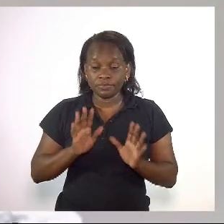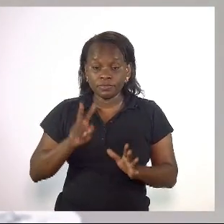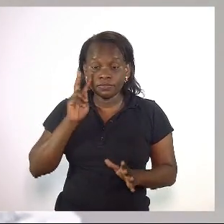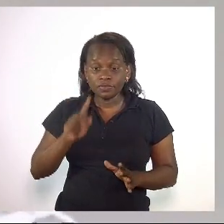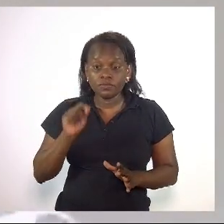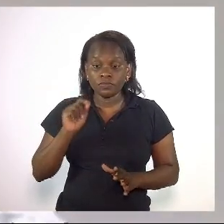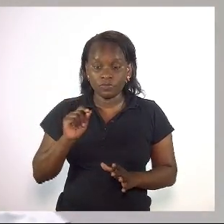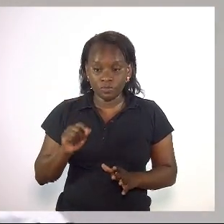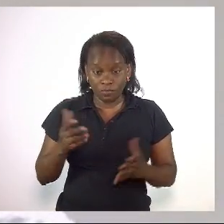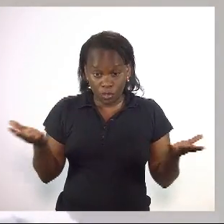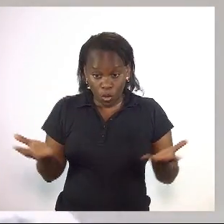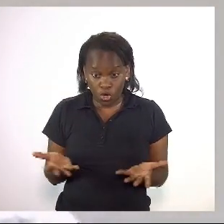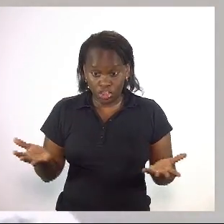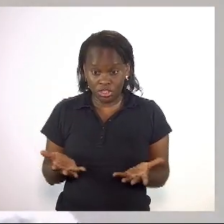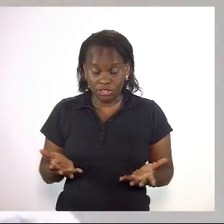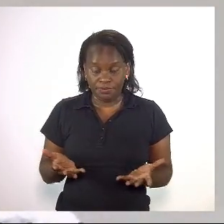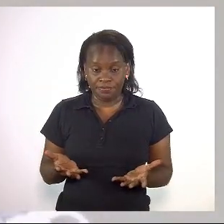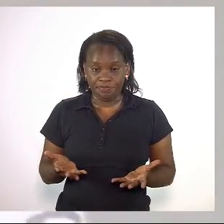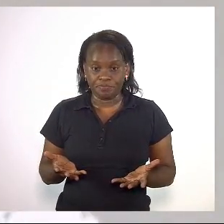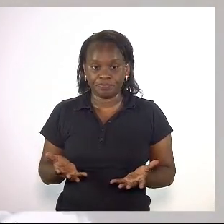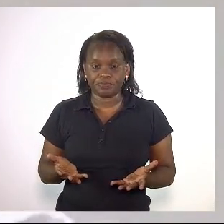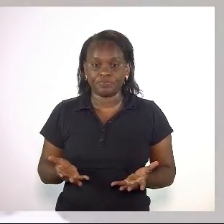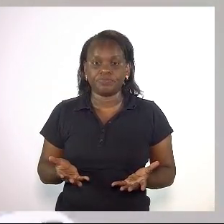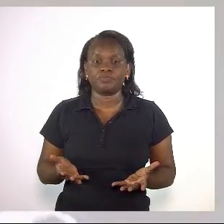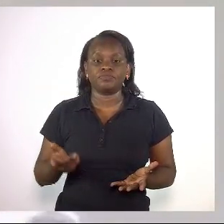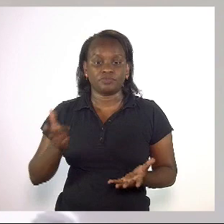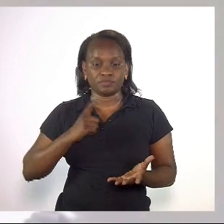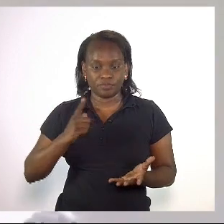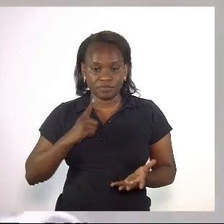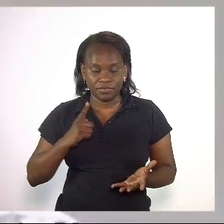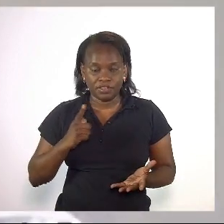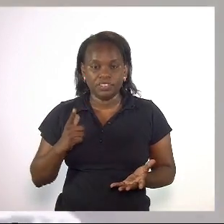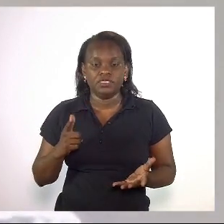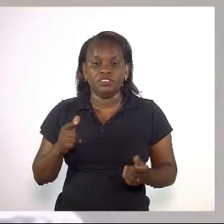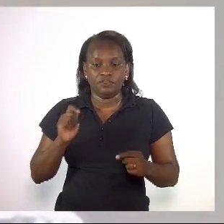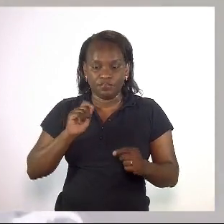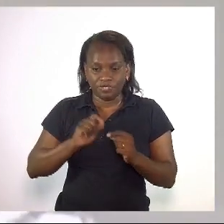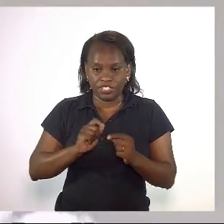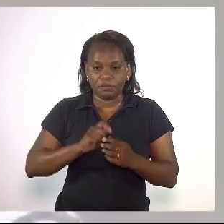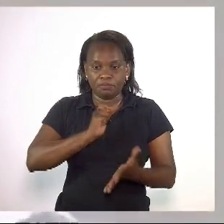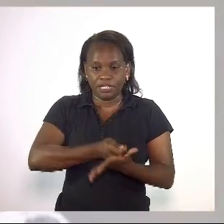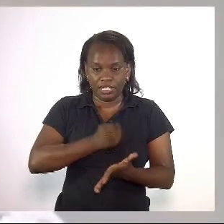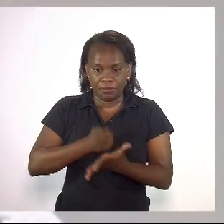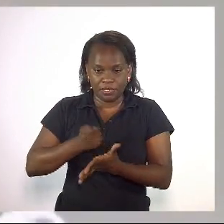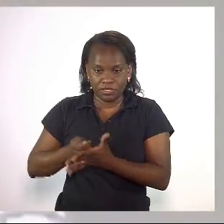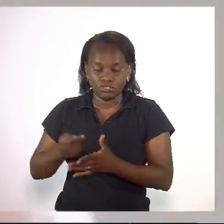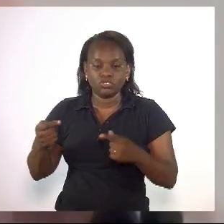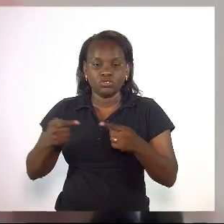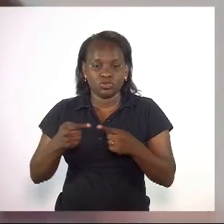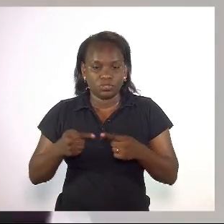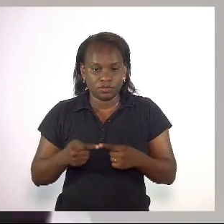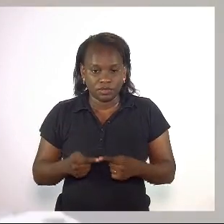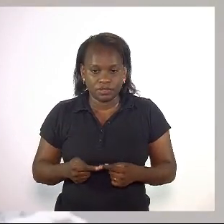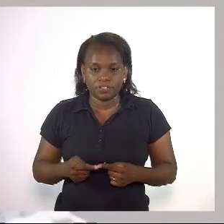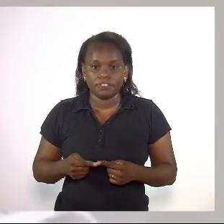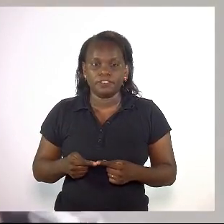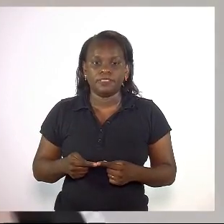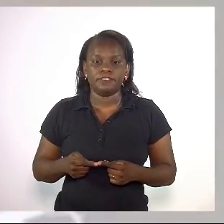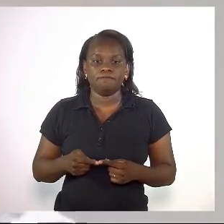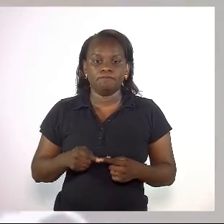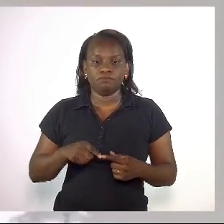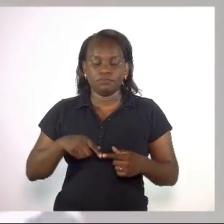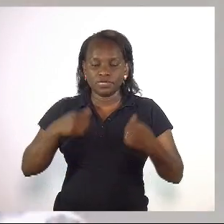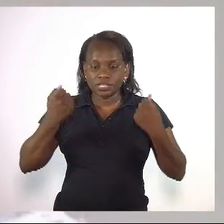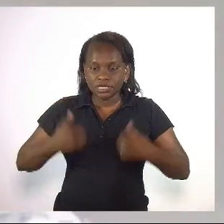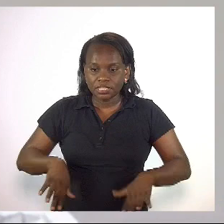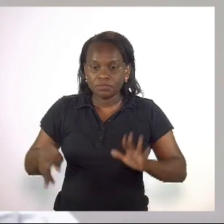observamos é, hoje, nós estamos fazendo pagamentos relacionados a despesas